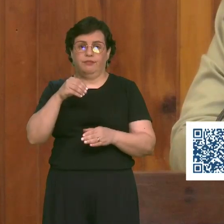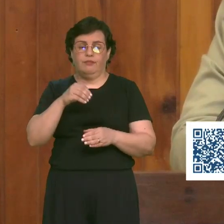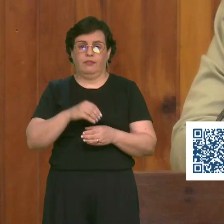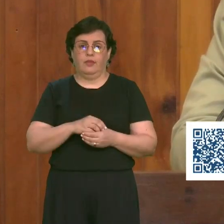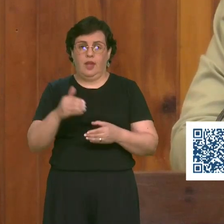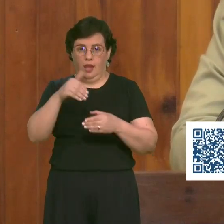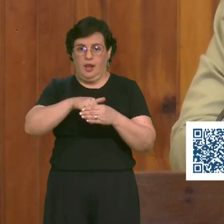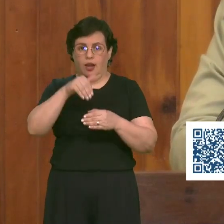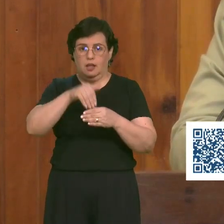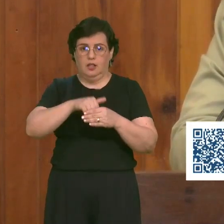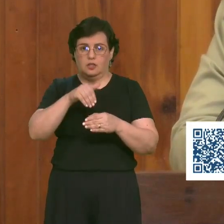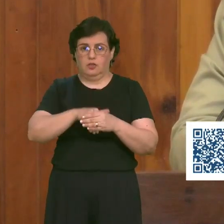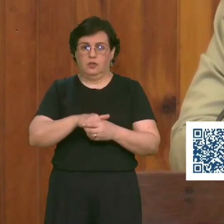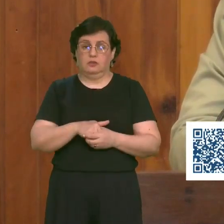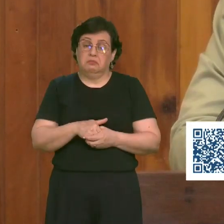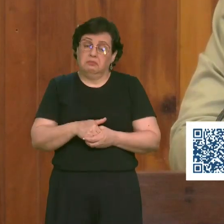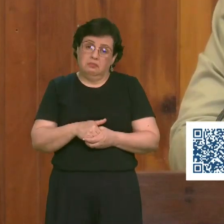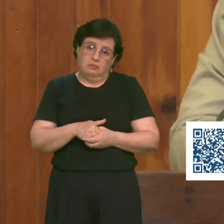2021